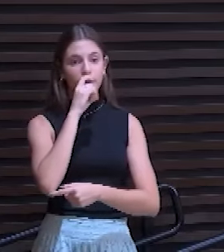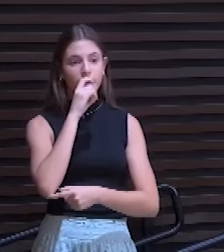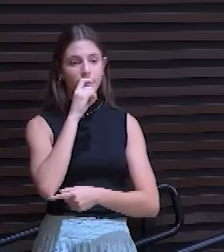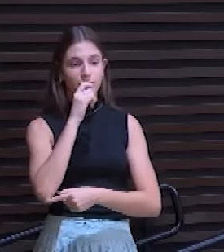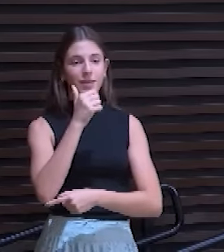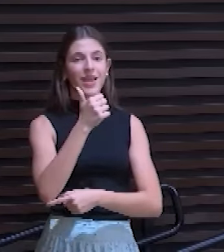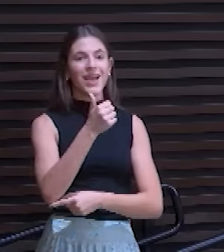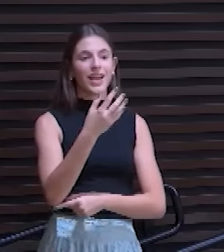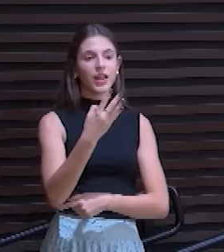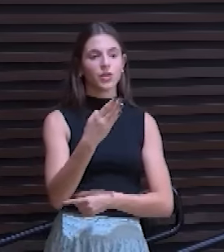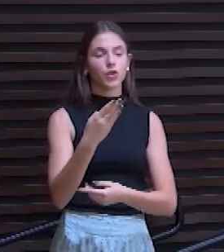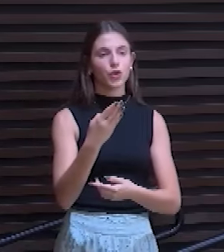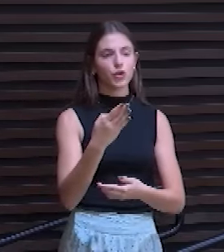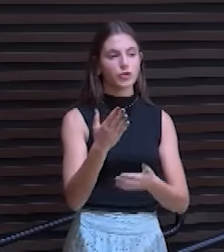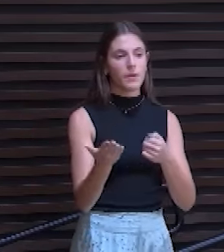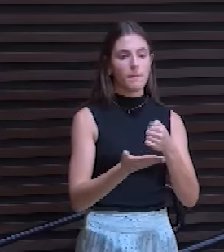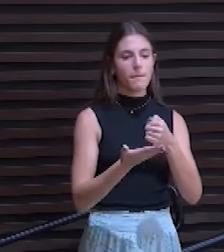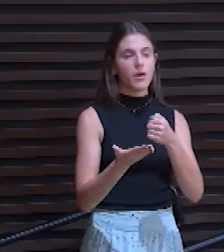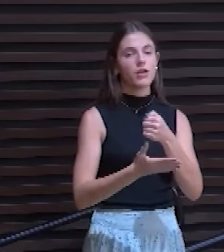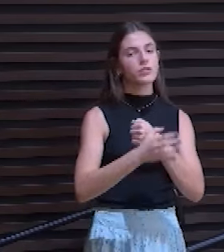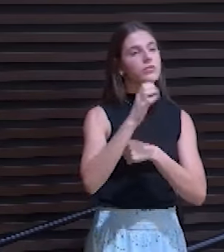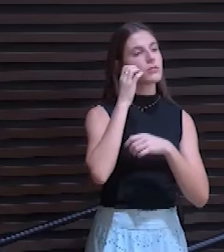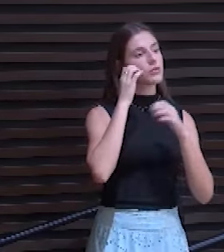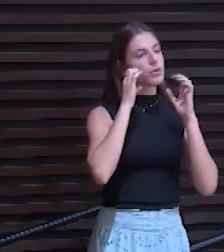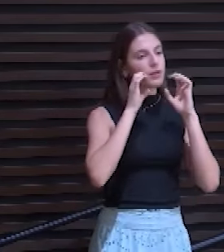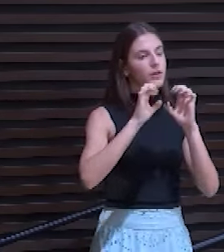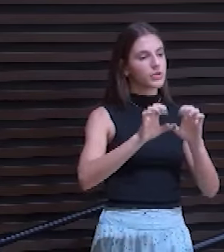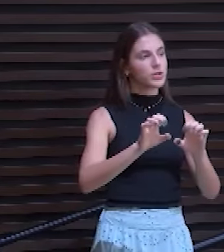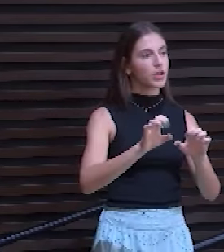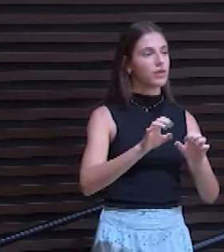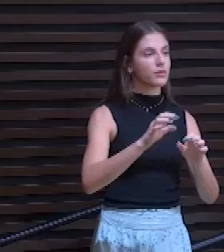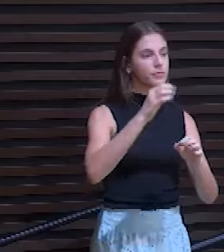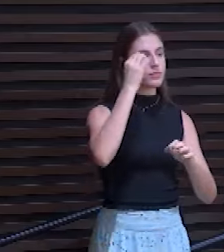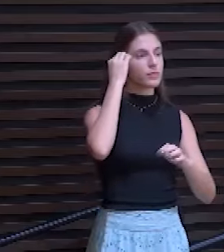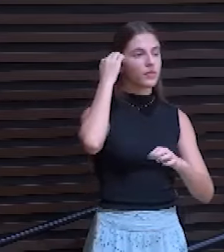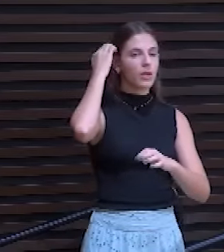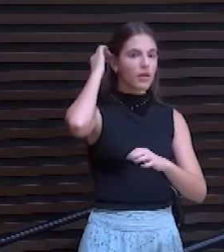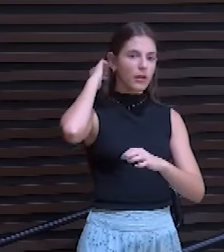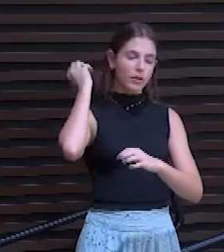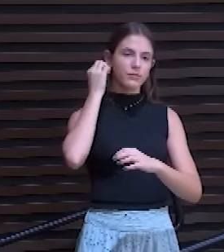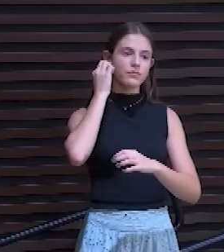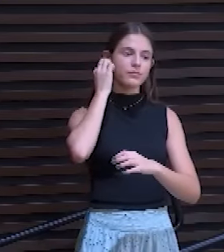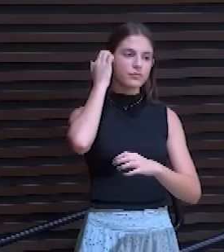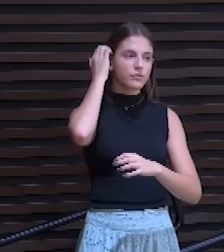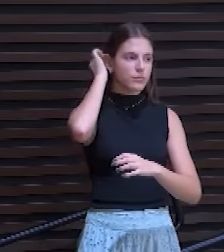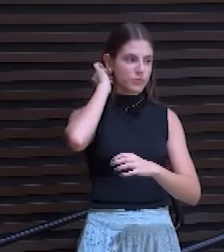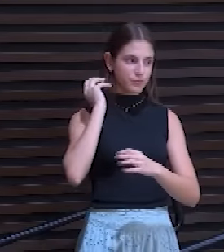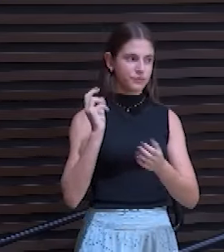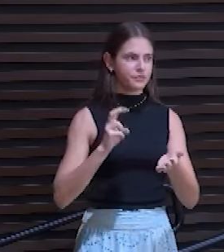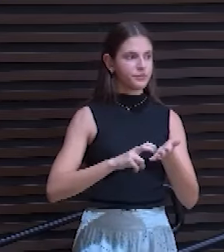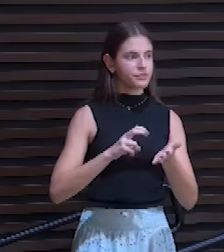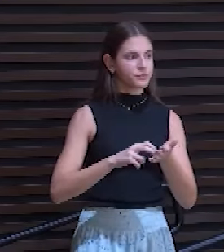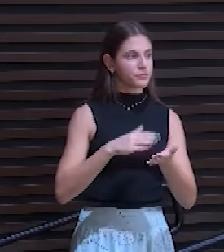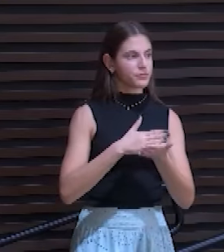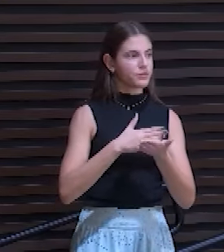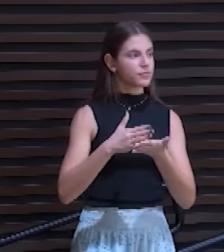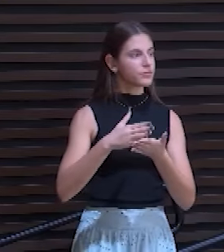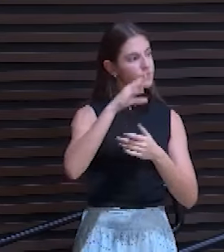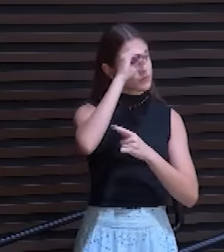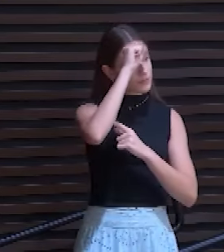do Evangelho. Foi alguns meses estudando. Amanhã nós vamos começar aqui, eu vou começar uma série de estudos com os pais